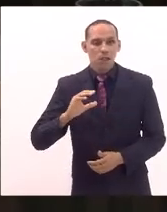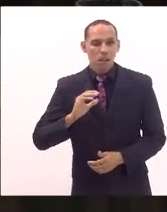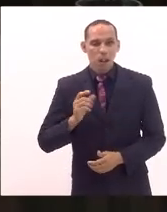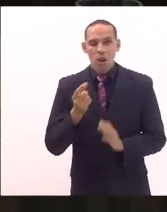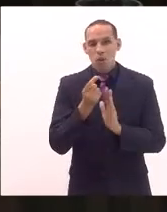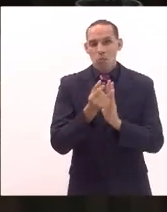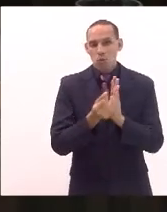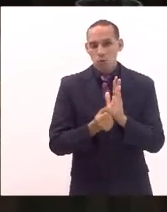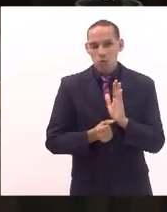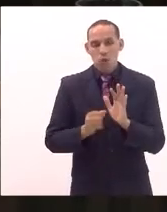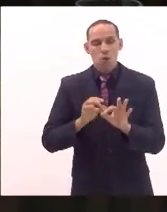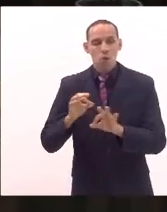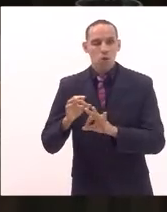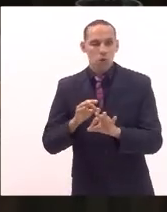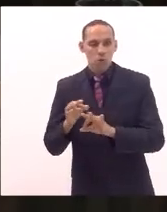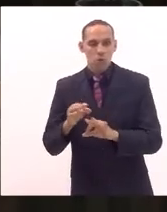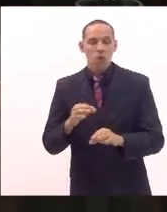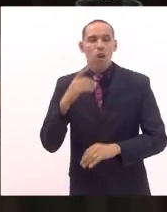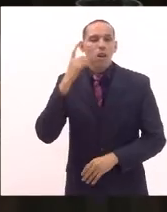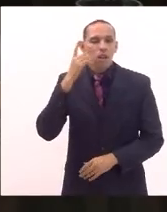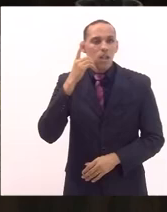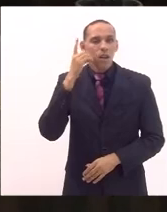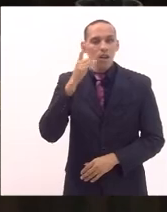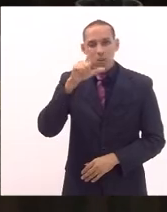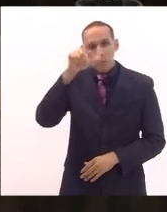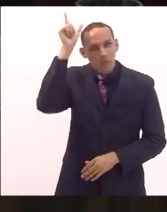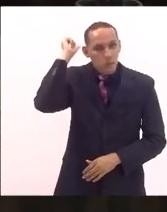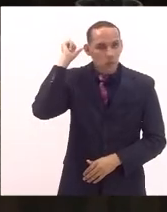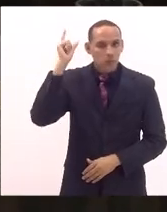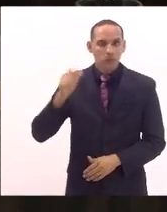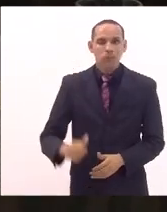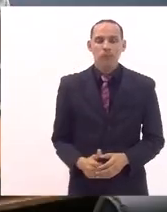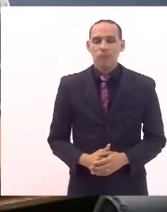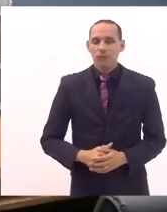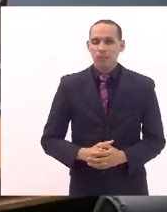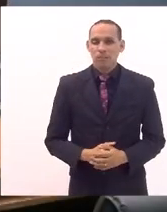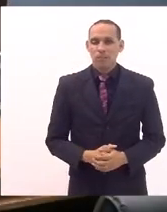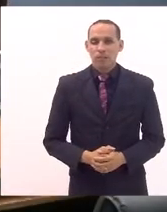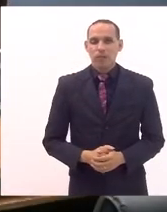Finanças fiscalização financeira e controle Deputado Luiz Paulo